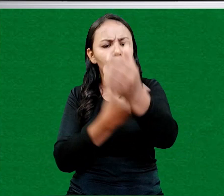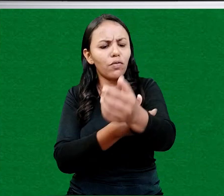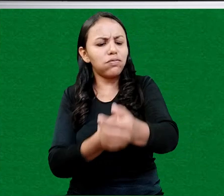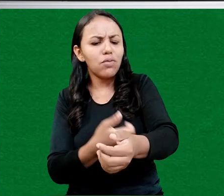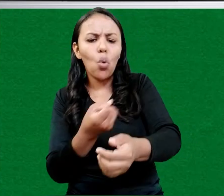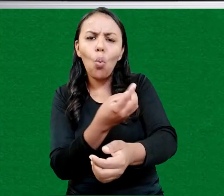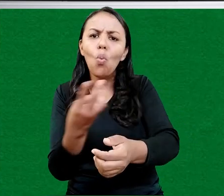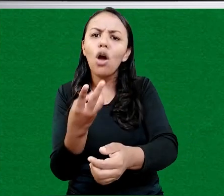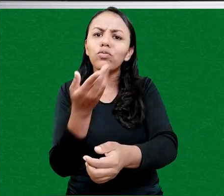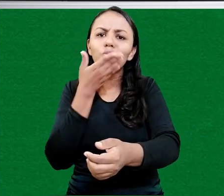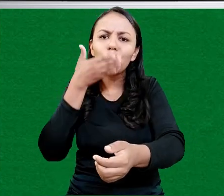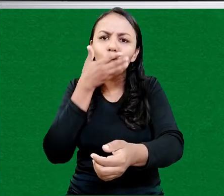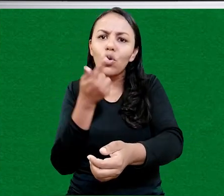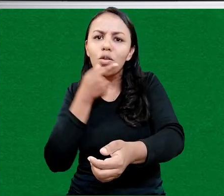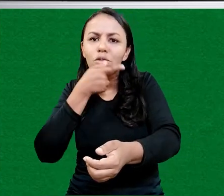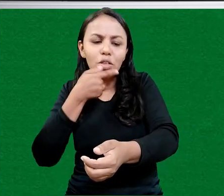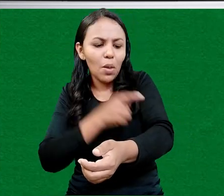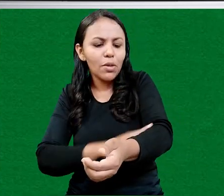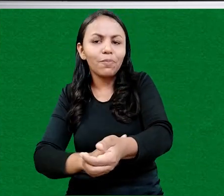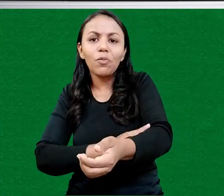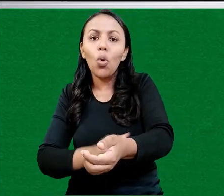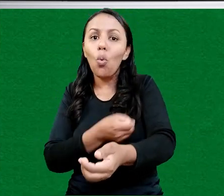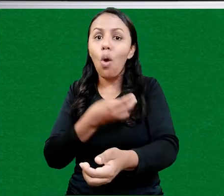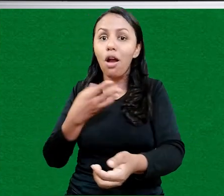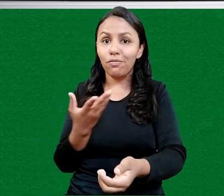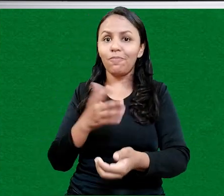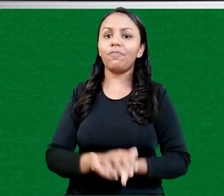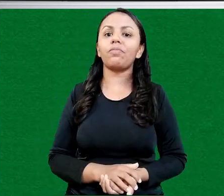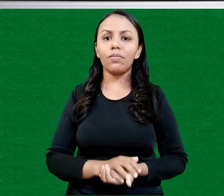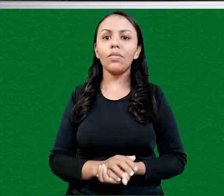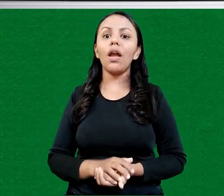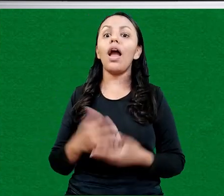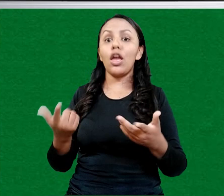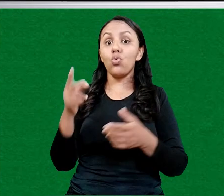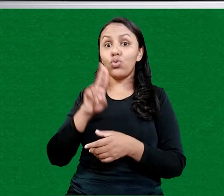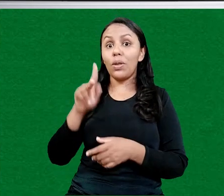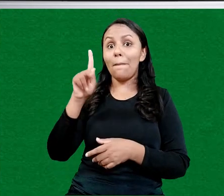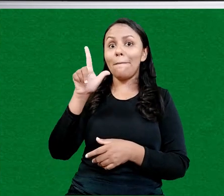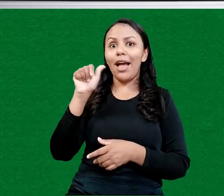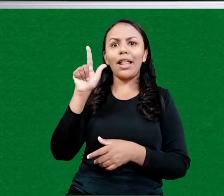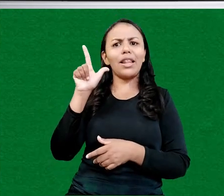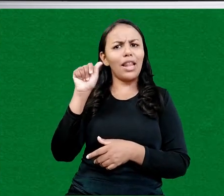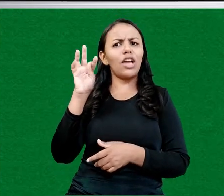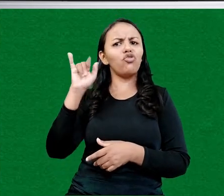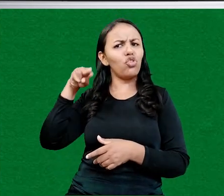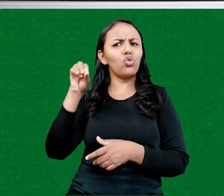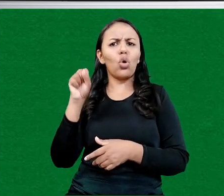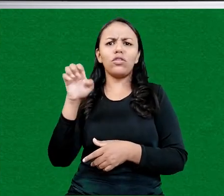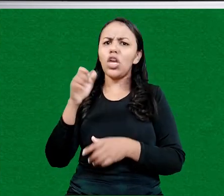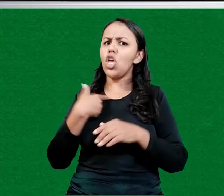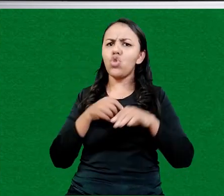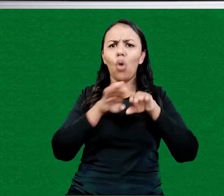nossa circulação. Essa glicemia, com a utilização da palatinose, manteve-se constante, ela não